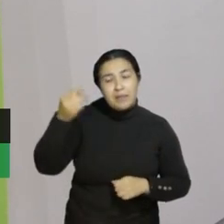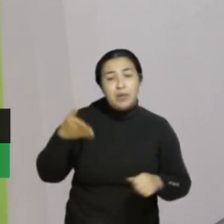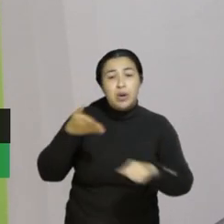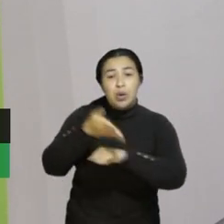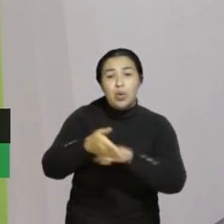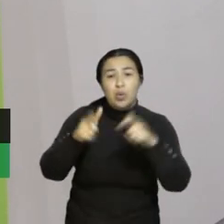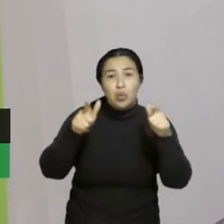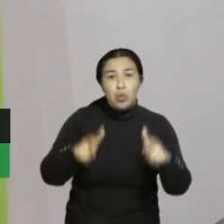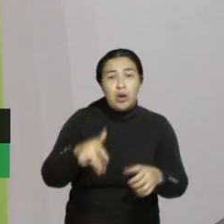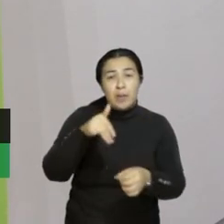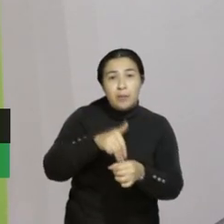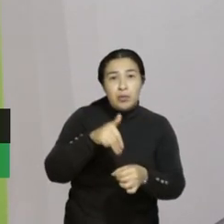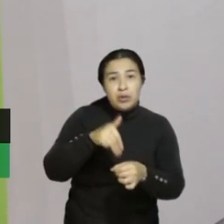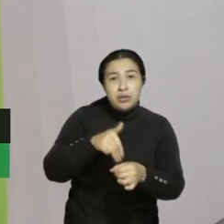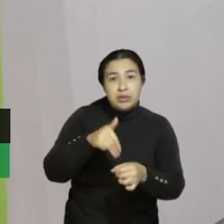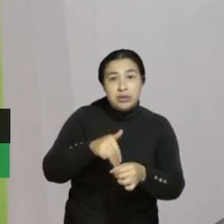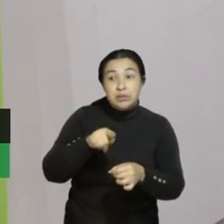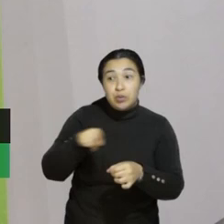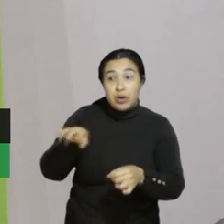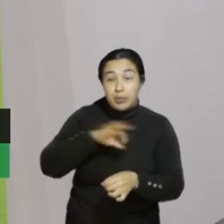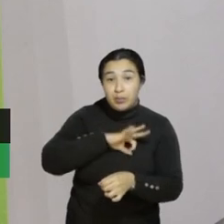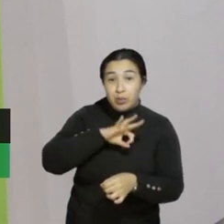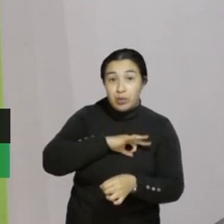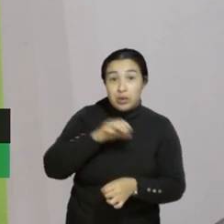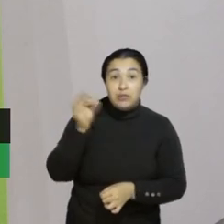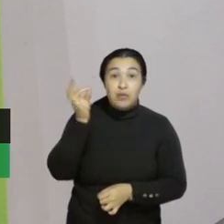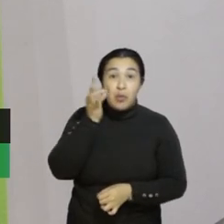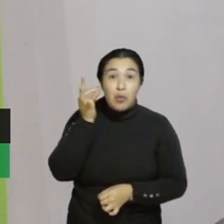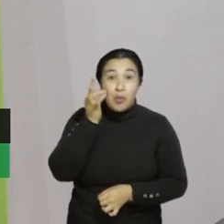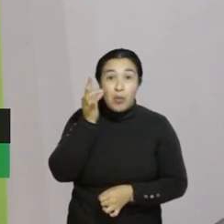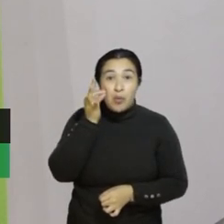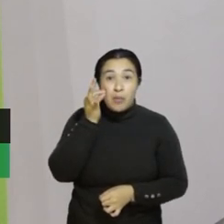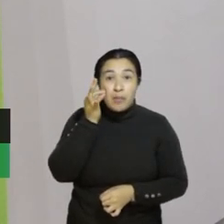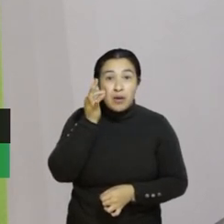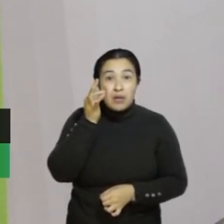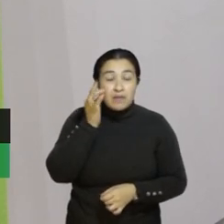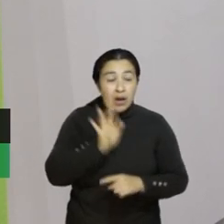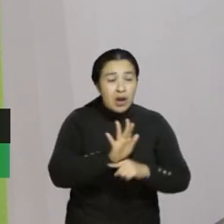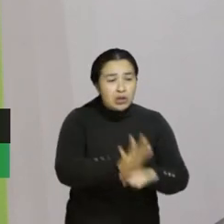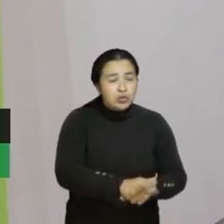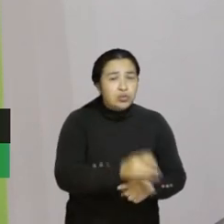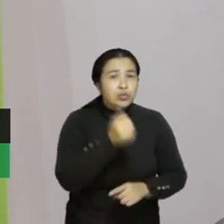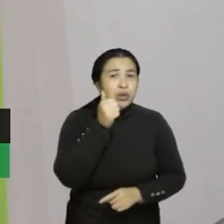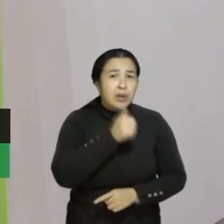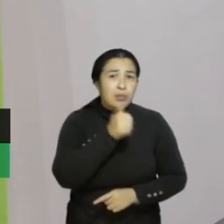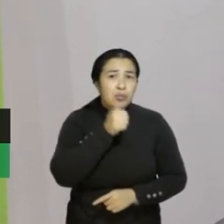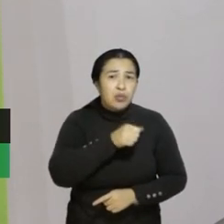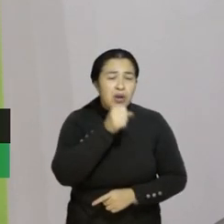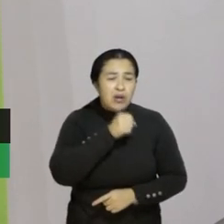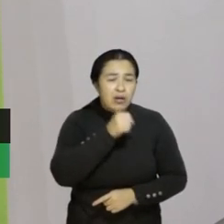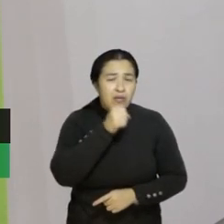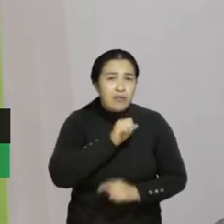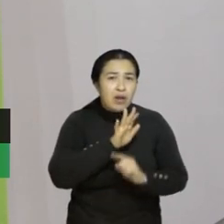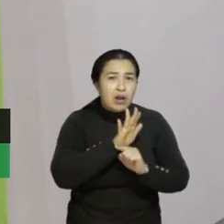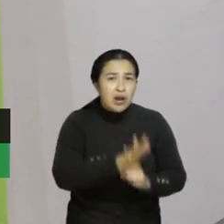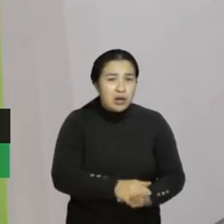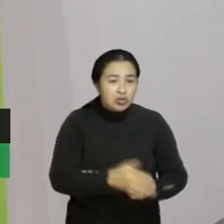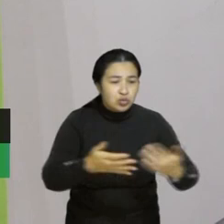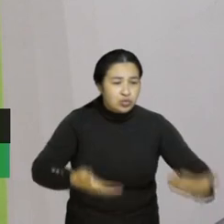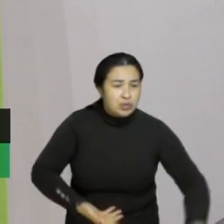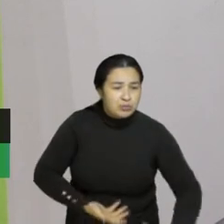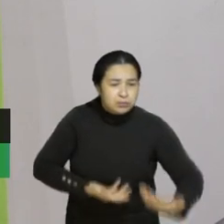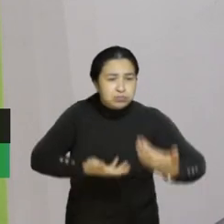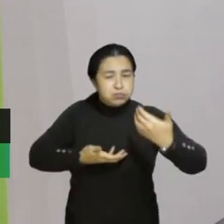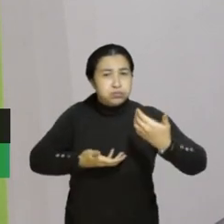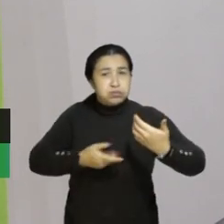Catarina, da cidade de Mafra, retirando da água uma senhora idosa. com saúde e com vida no colo,